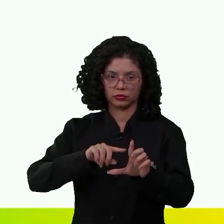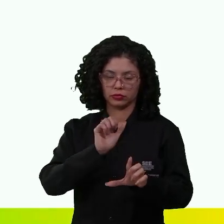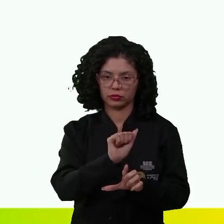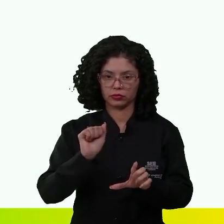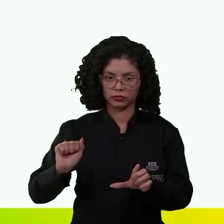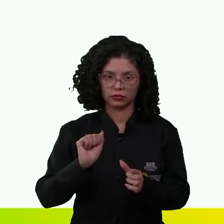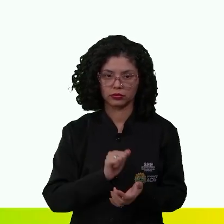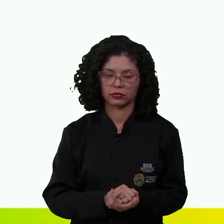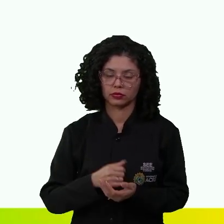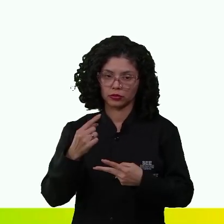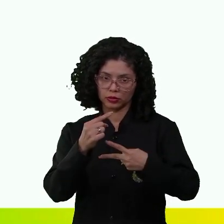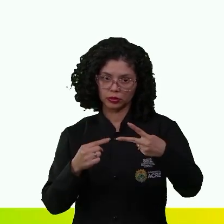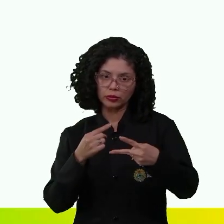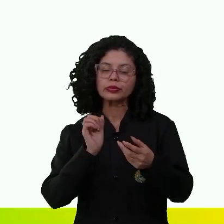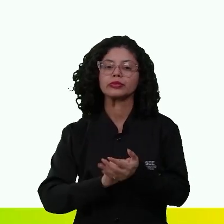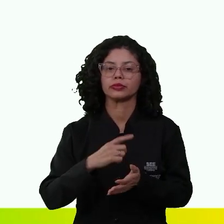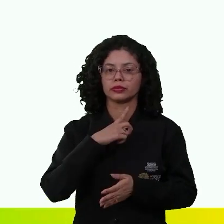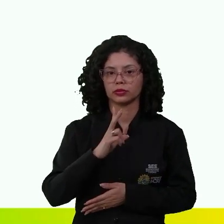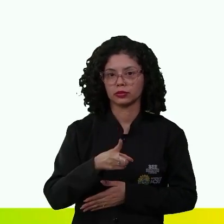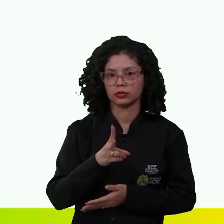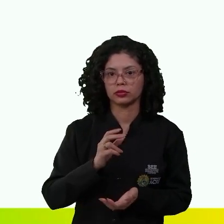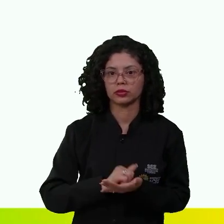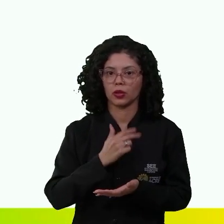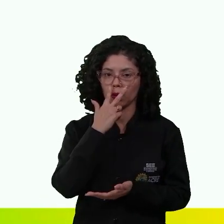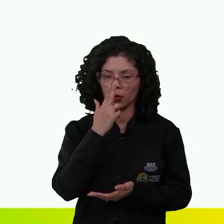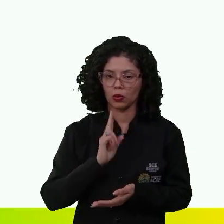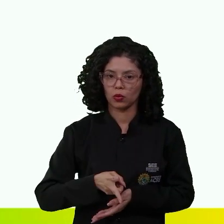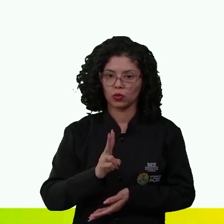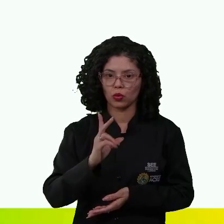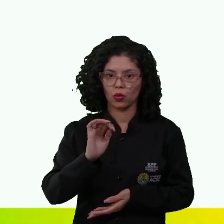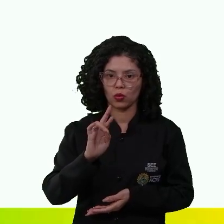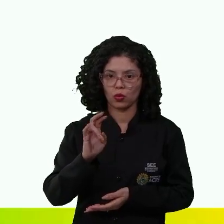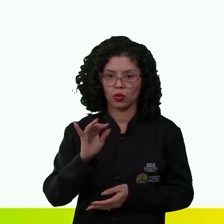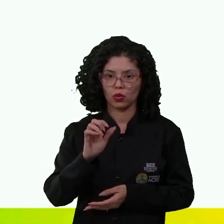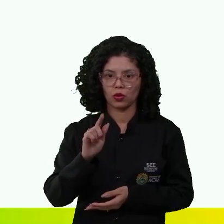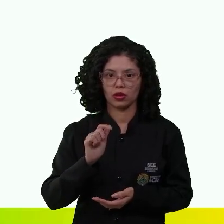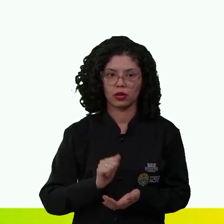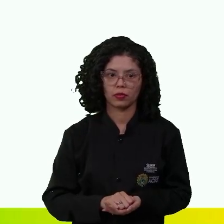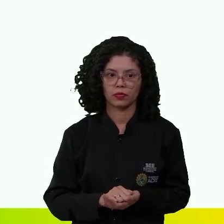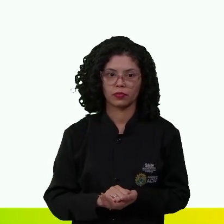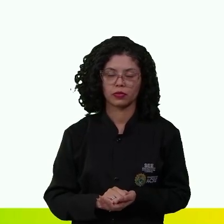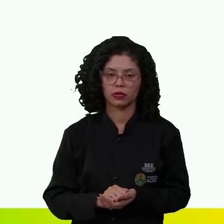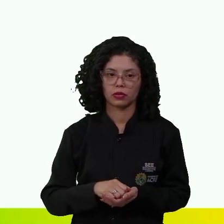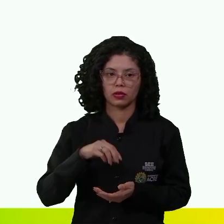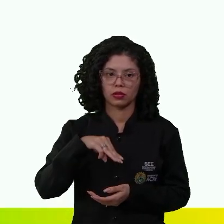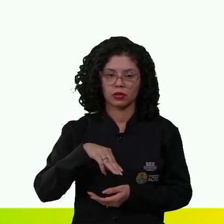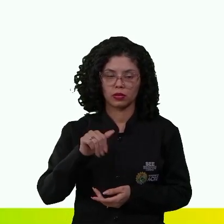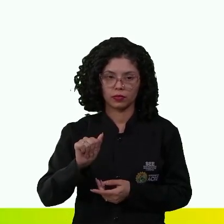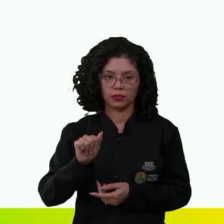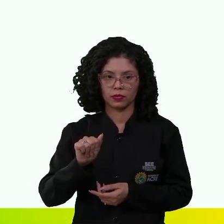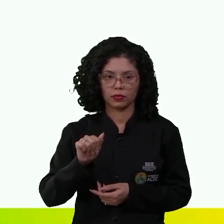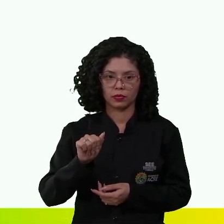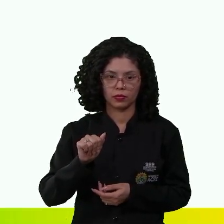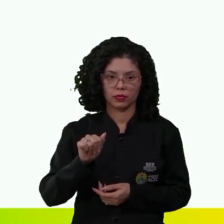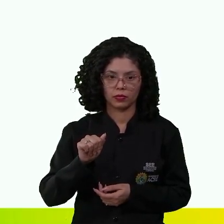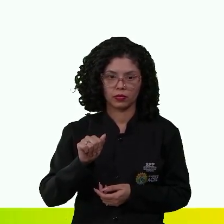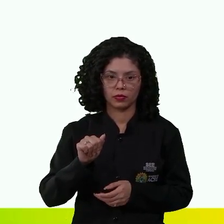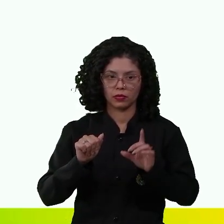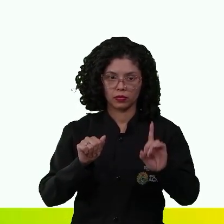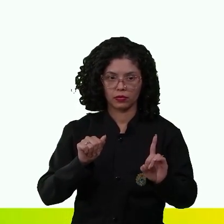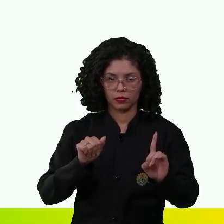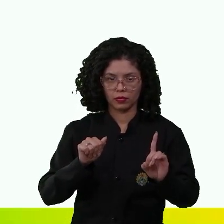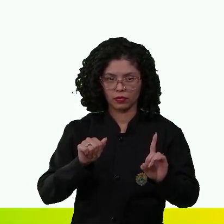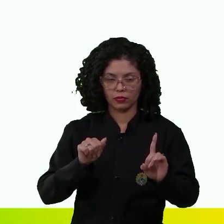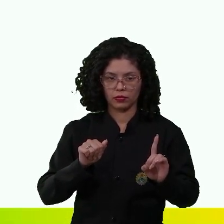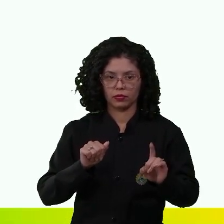ângulo-ângulo. Se dois ângulos correspondentes são congruentes, ou seja, medida do ângulo A é igual a medida do ângulo